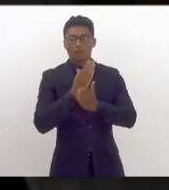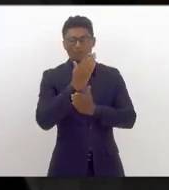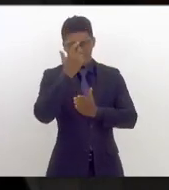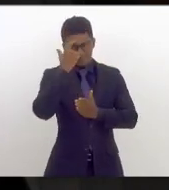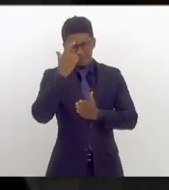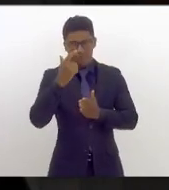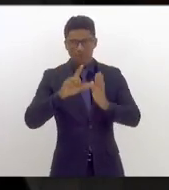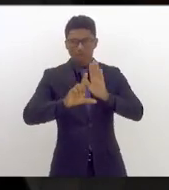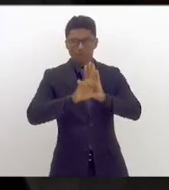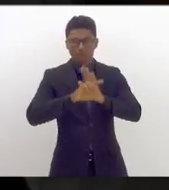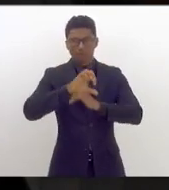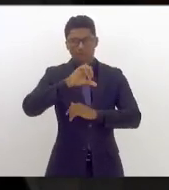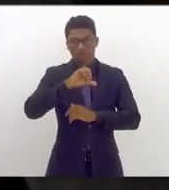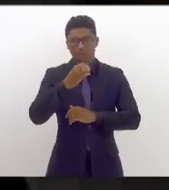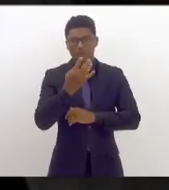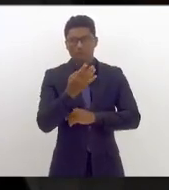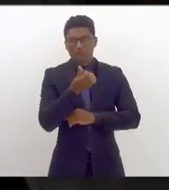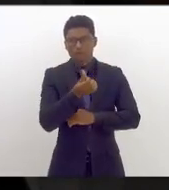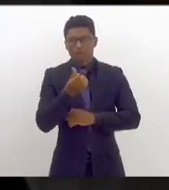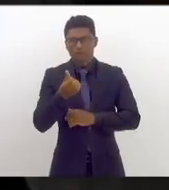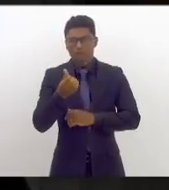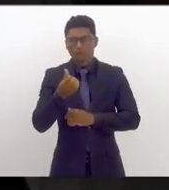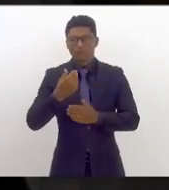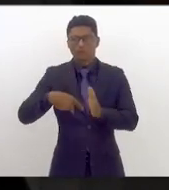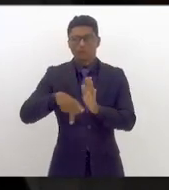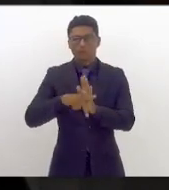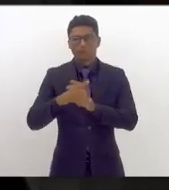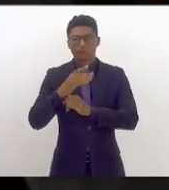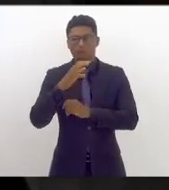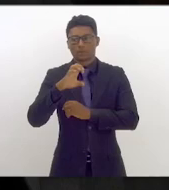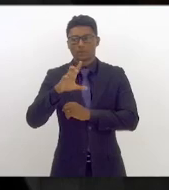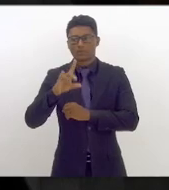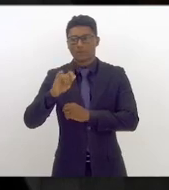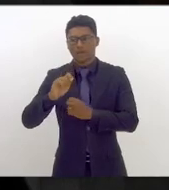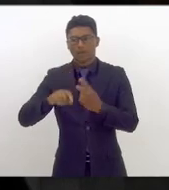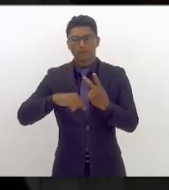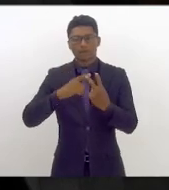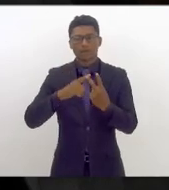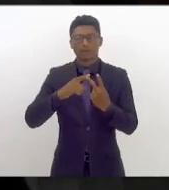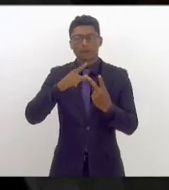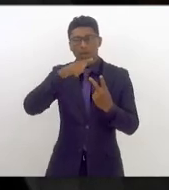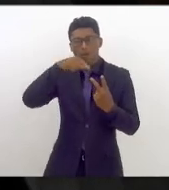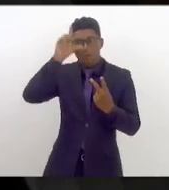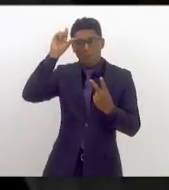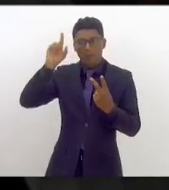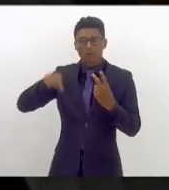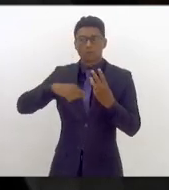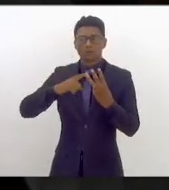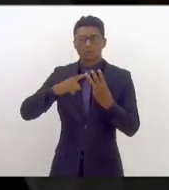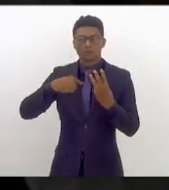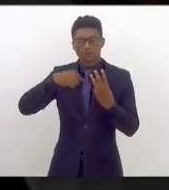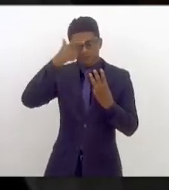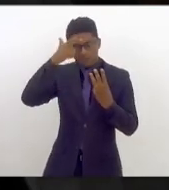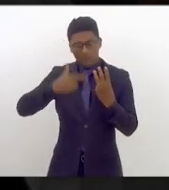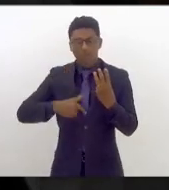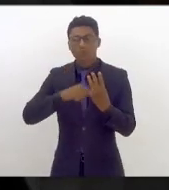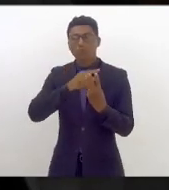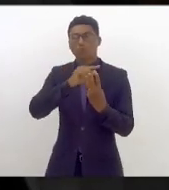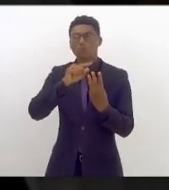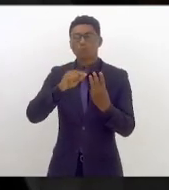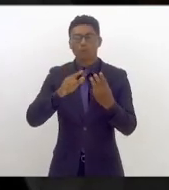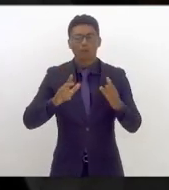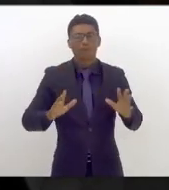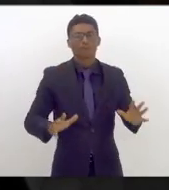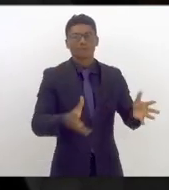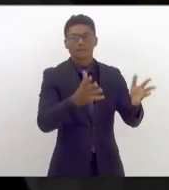Lei 9466, de Célia Jordão, Luiz Paulo e eu, que institui justamente a política estadual de incentivo à economia do